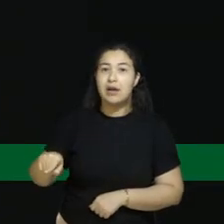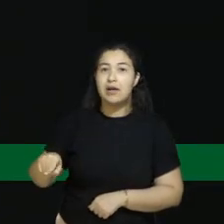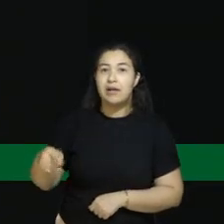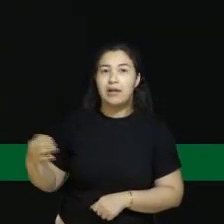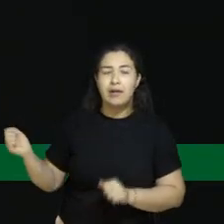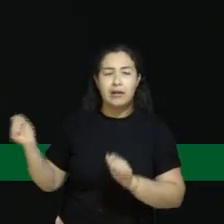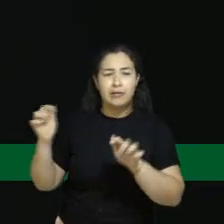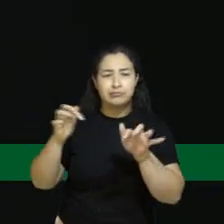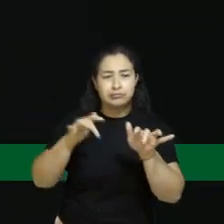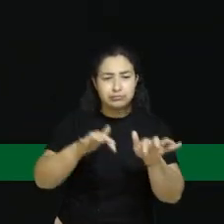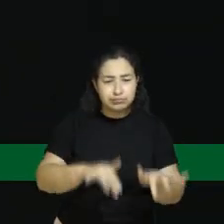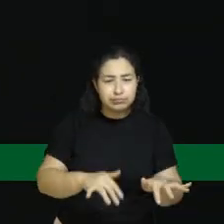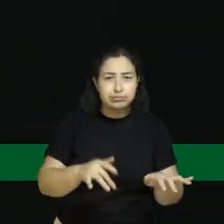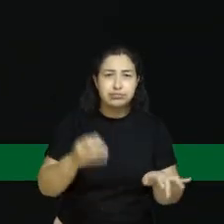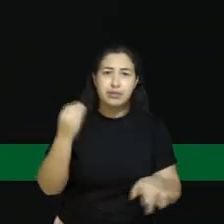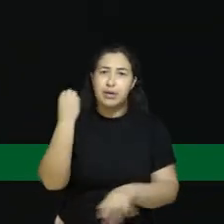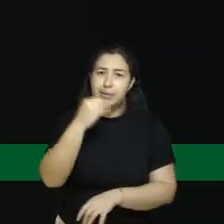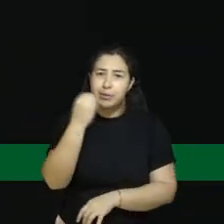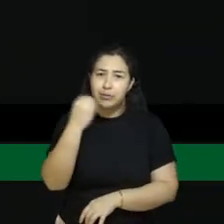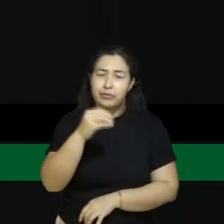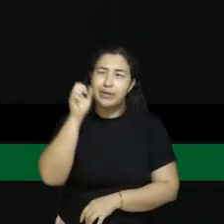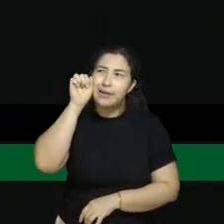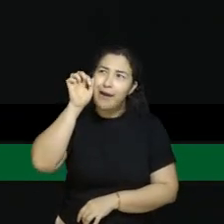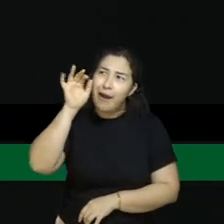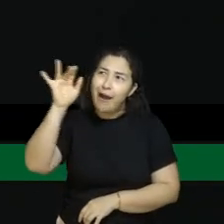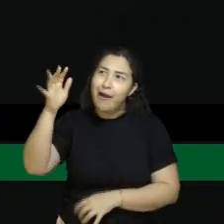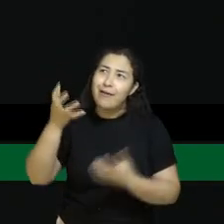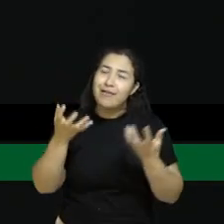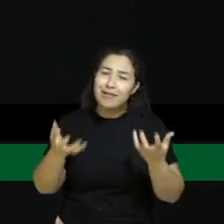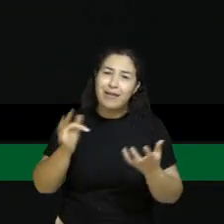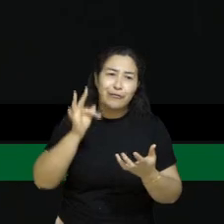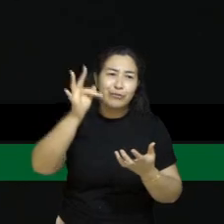esses polos, que sonham em ser jogadores de futebol.